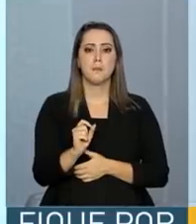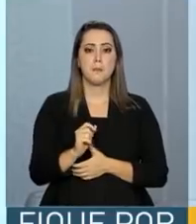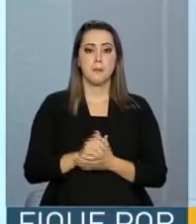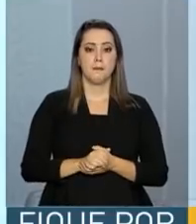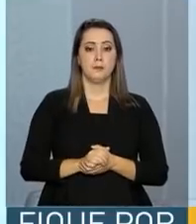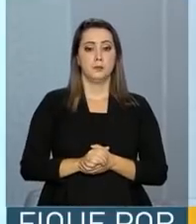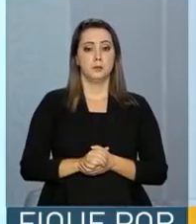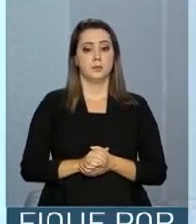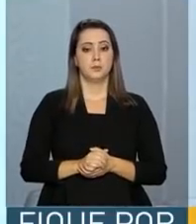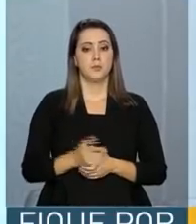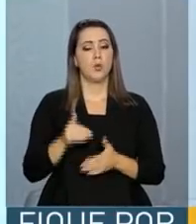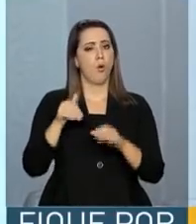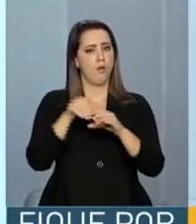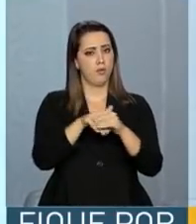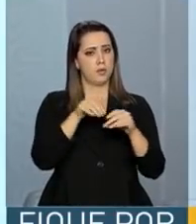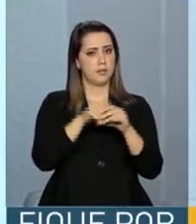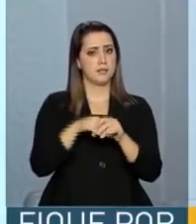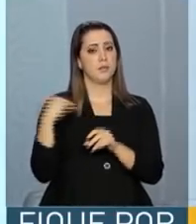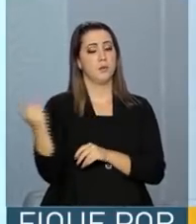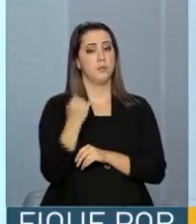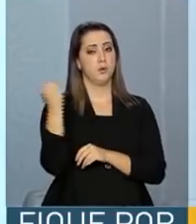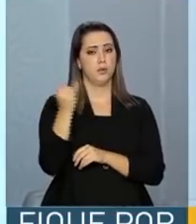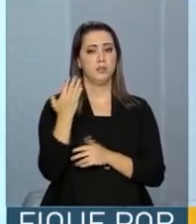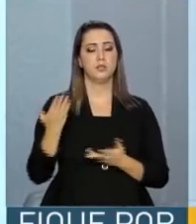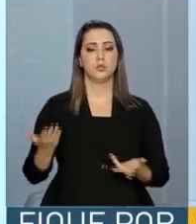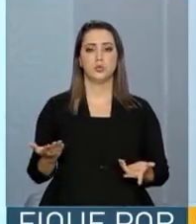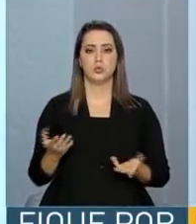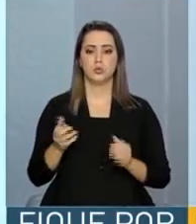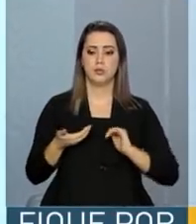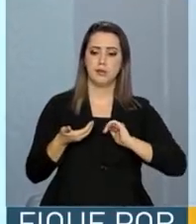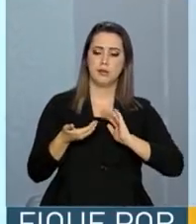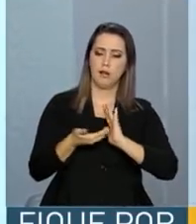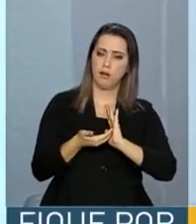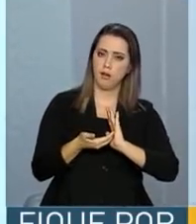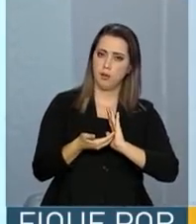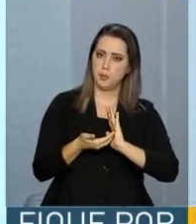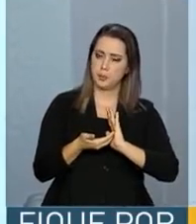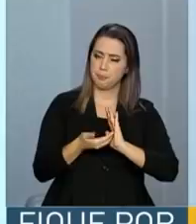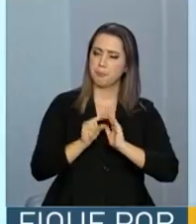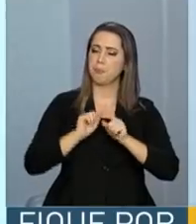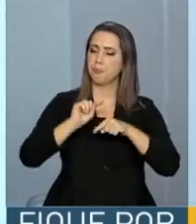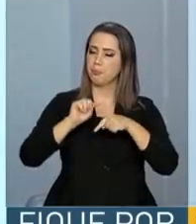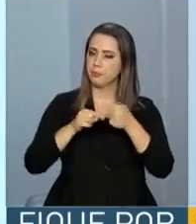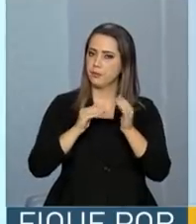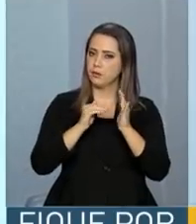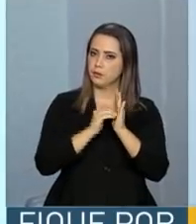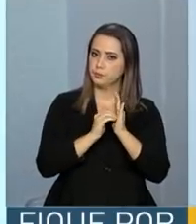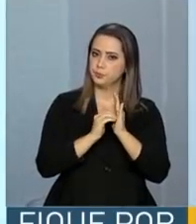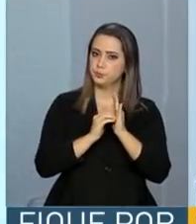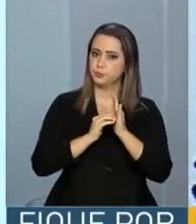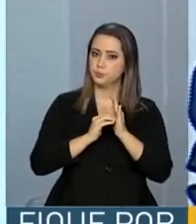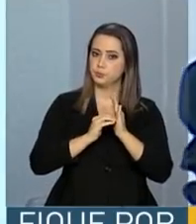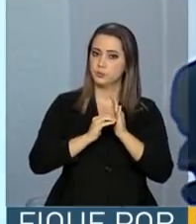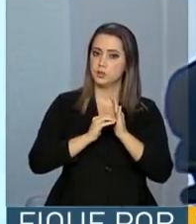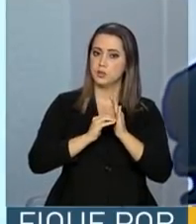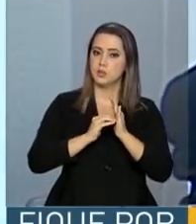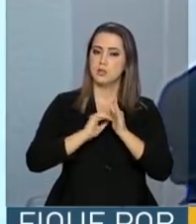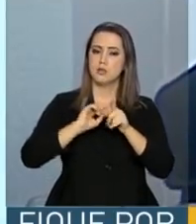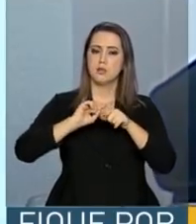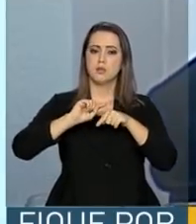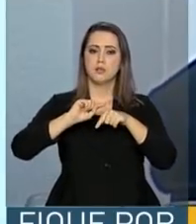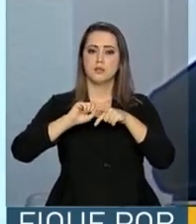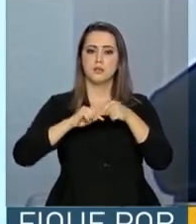com uma votação muito significativa na câmara e no senado não é depois